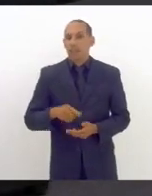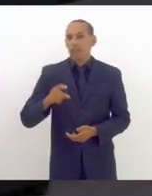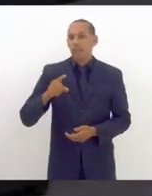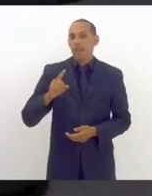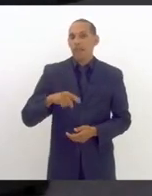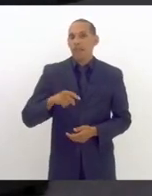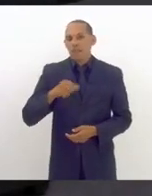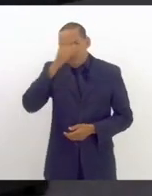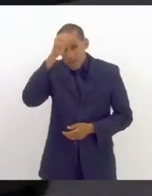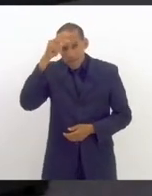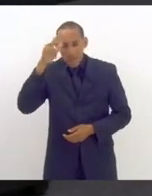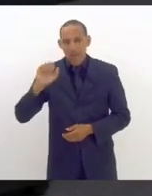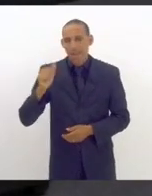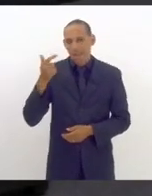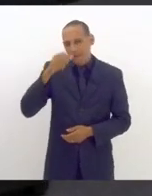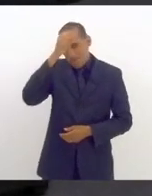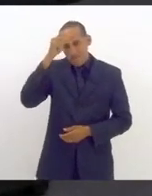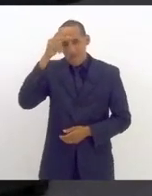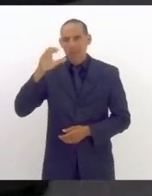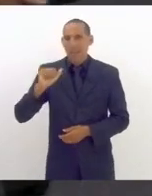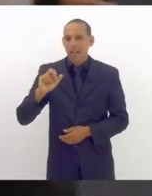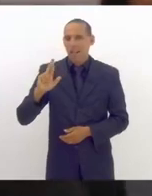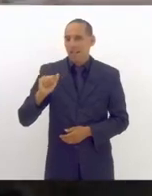prefeito de Carapebus